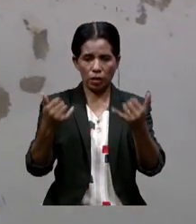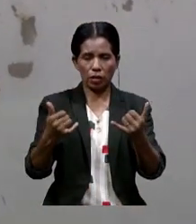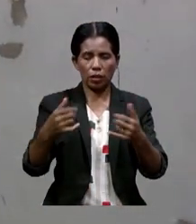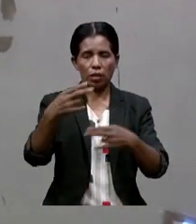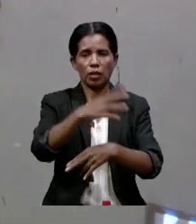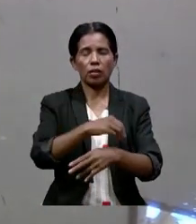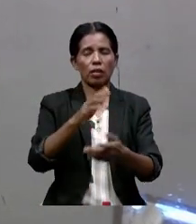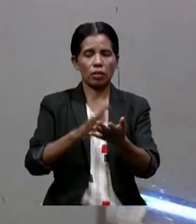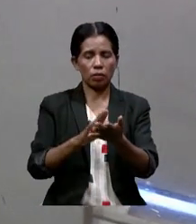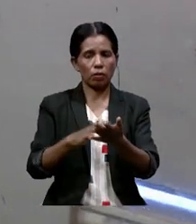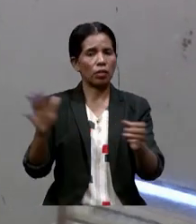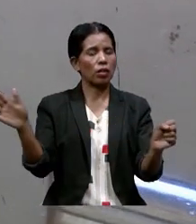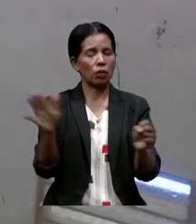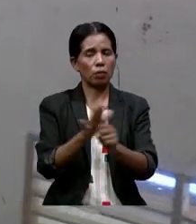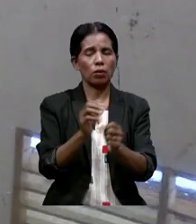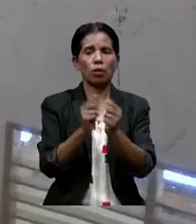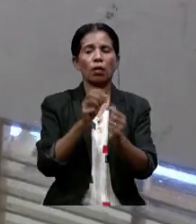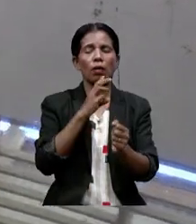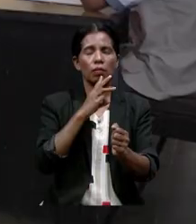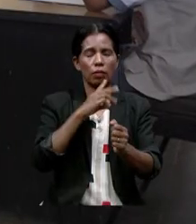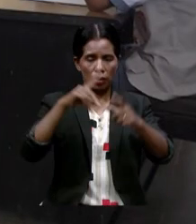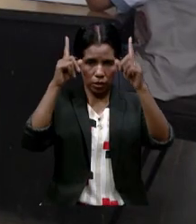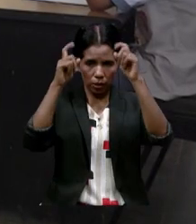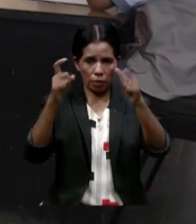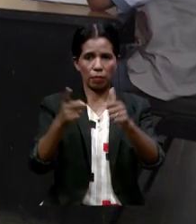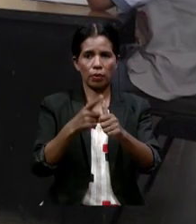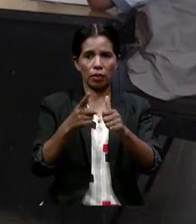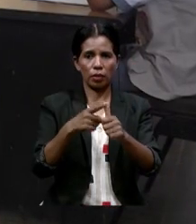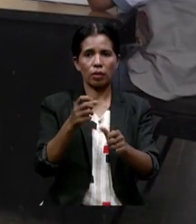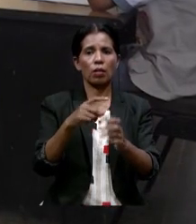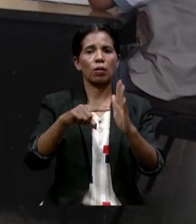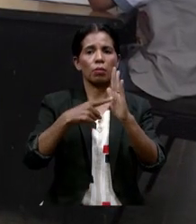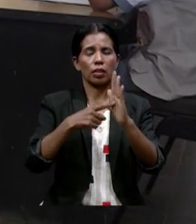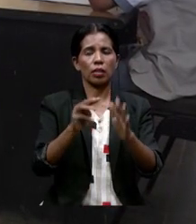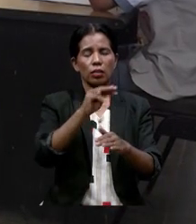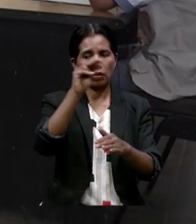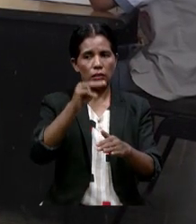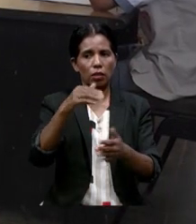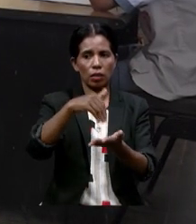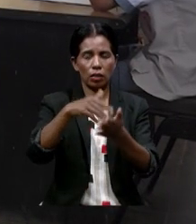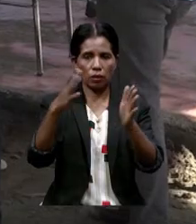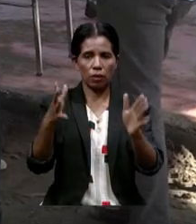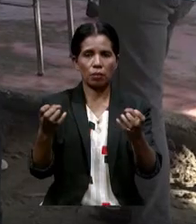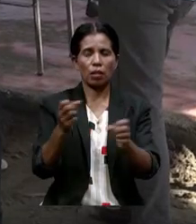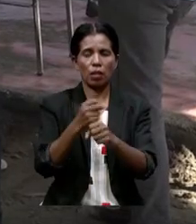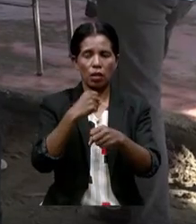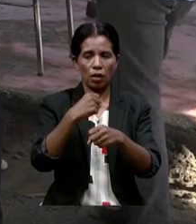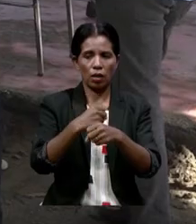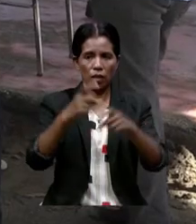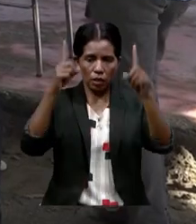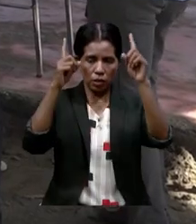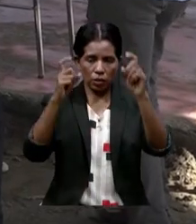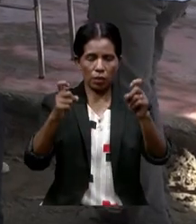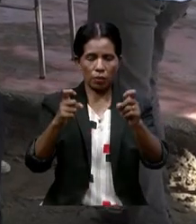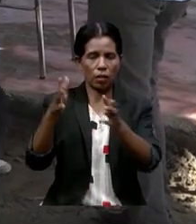na Escola Refere na Conu Robê. No ne exame primeiro semestre na Bihahu e segunda ne estudante balo halau de exame iha